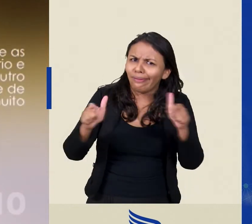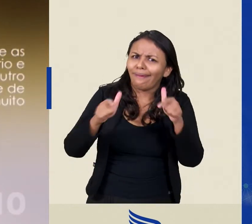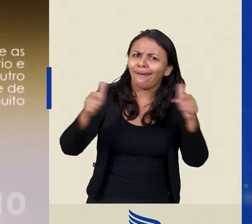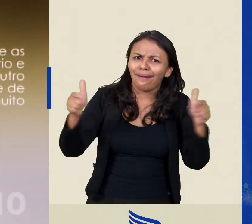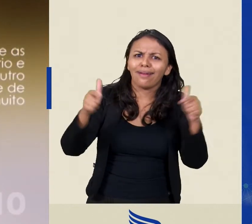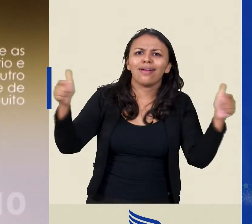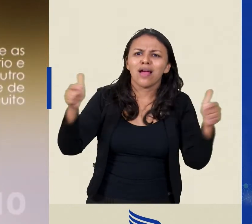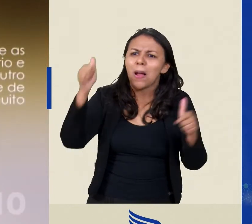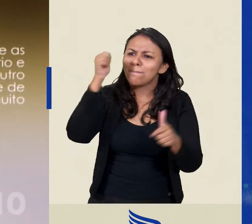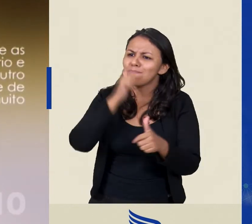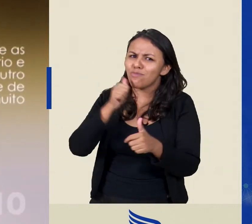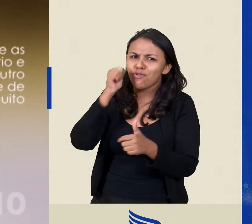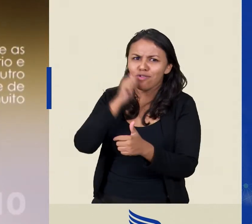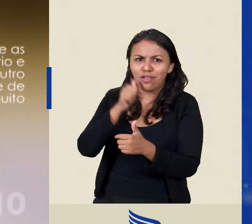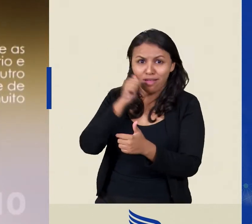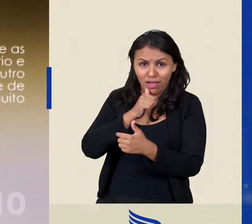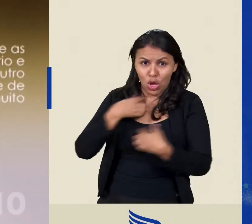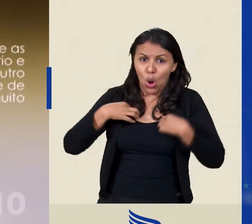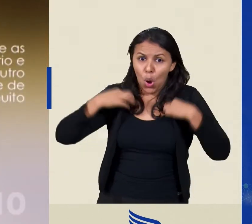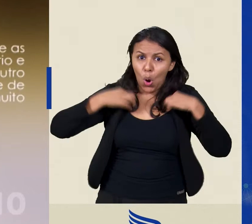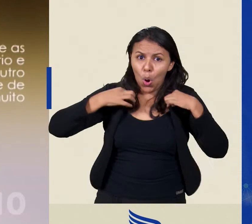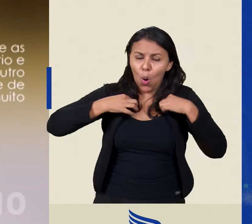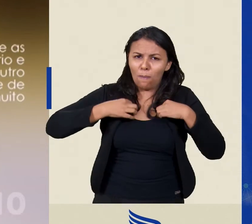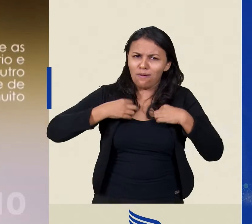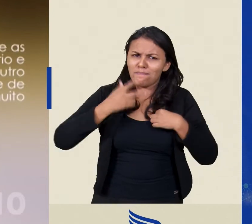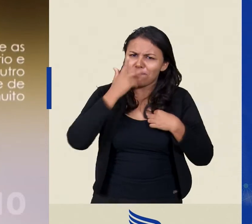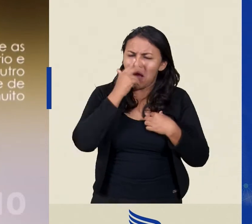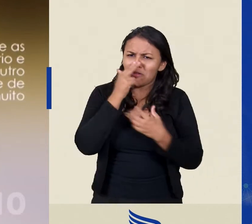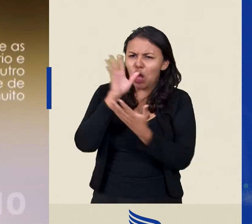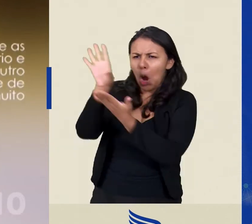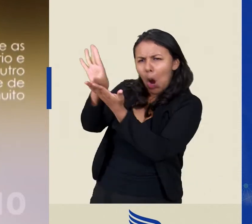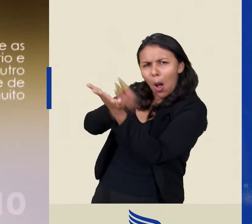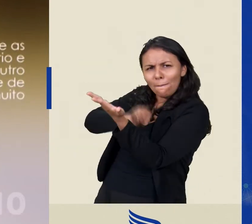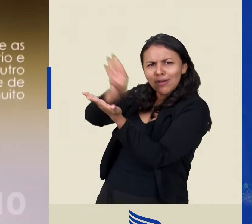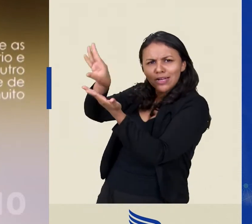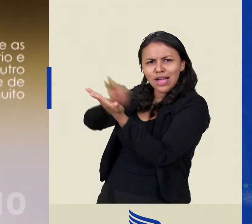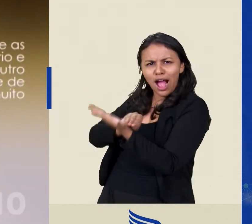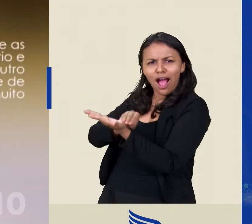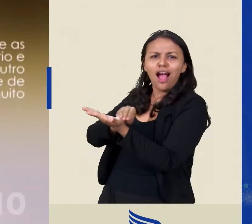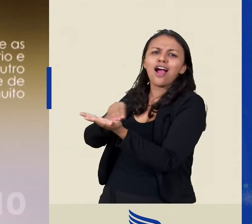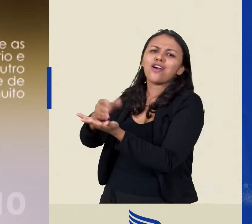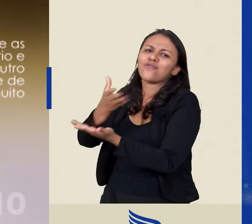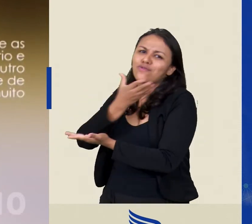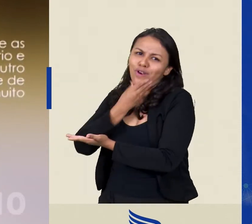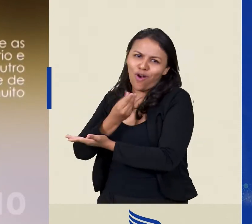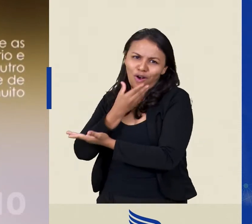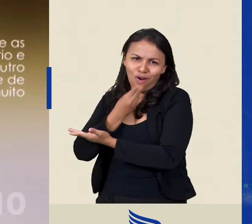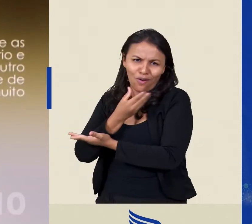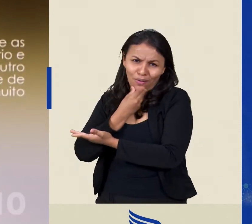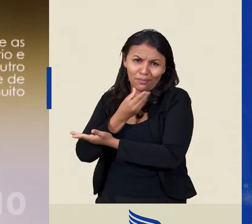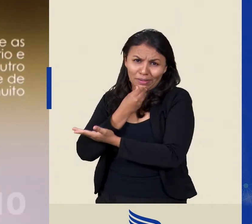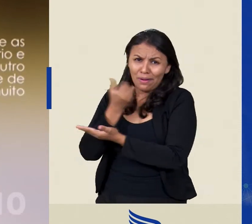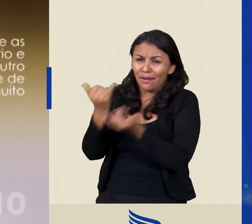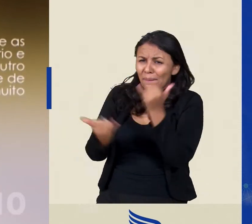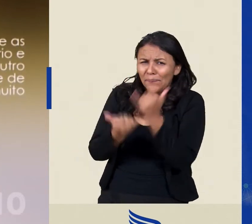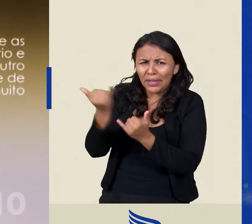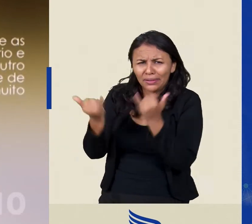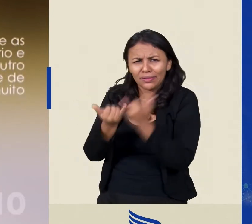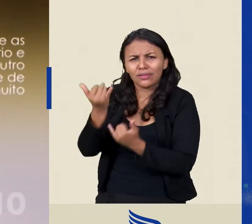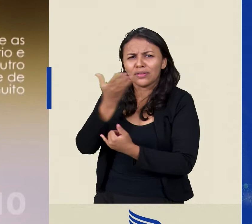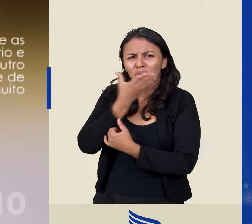as mulheres serem em seu vestuário e aparência tão semelhantes ao outro sexo quanto possível, e